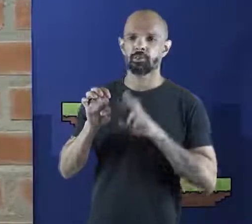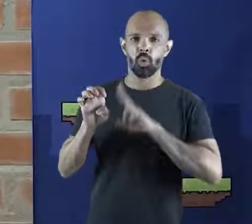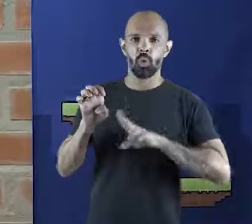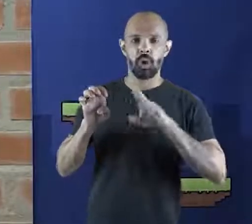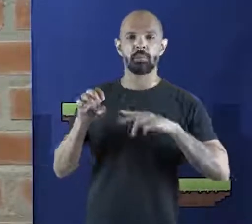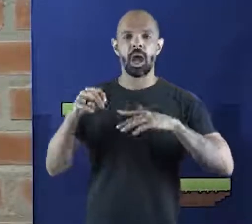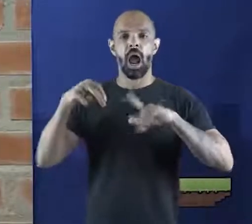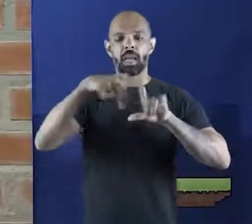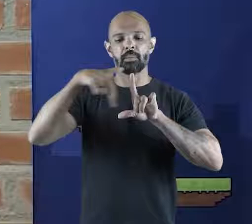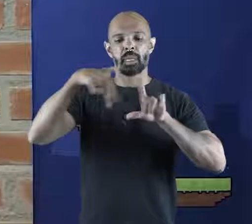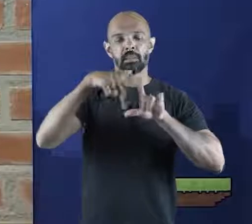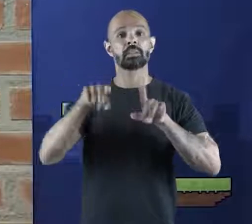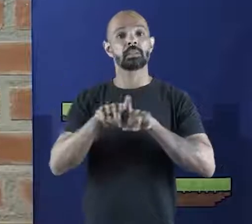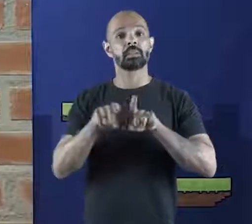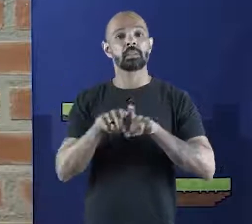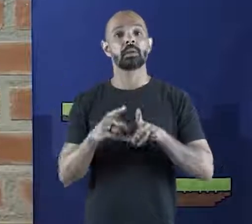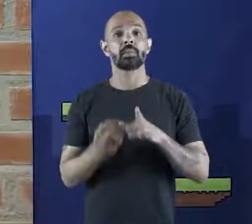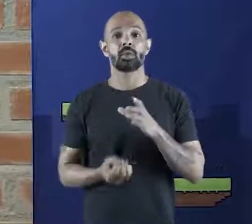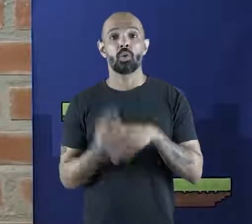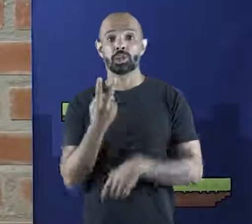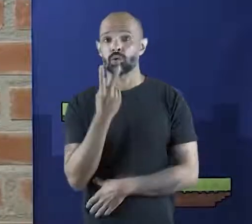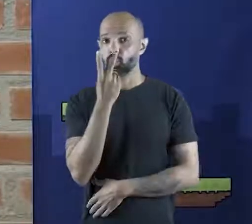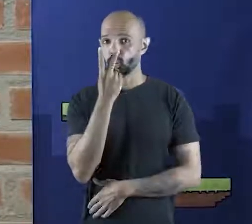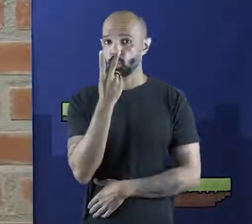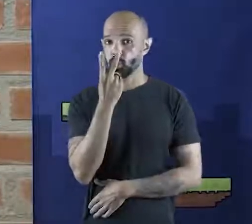para animações, também deram origem a dois